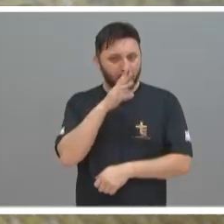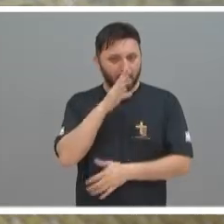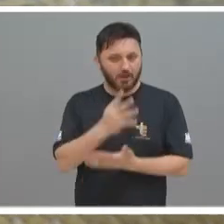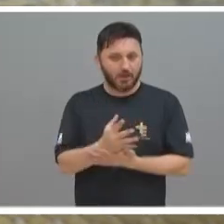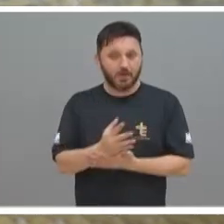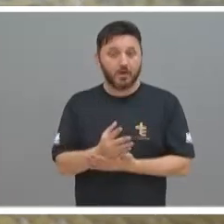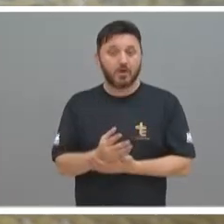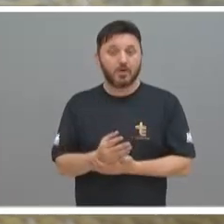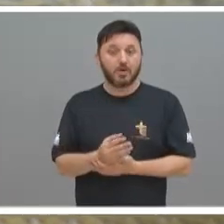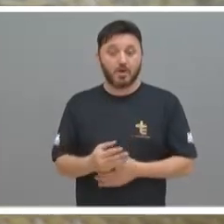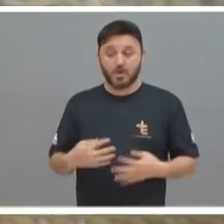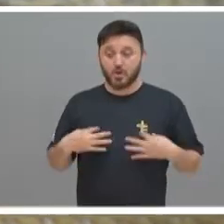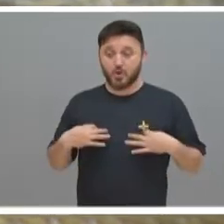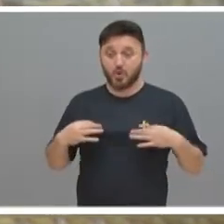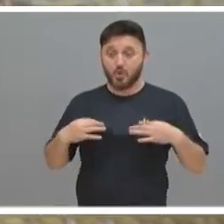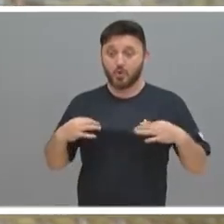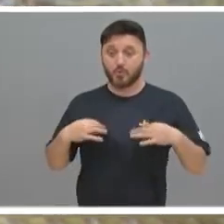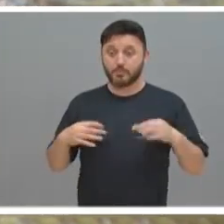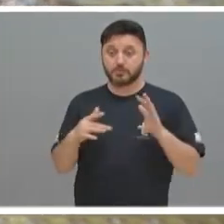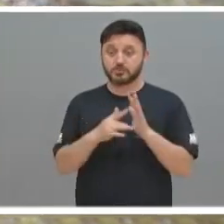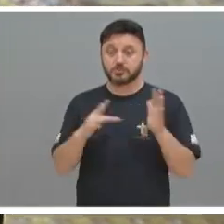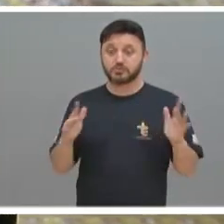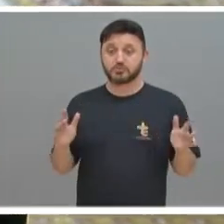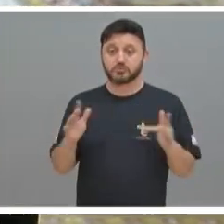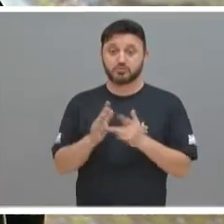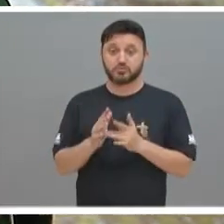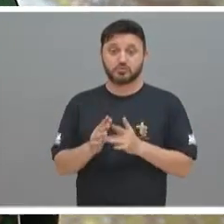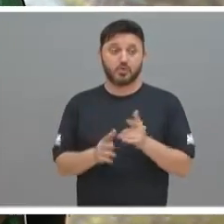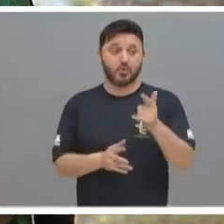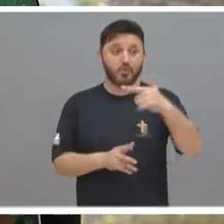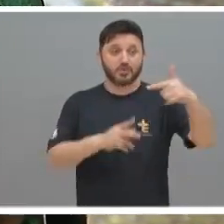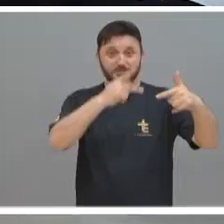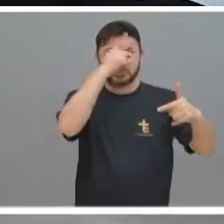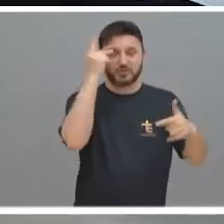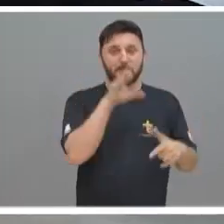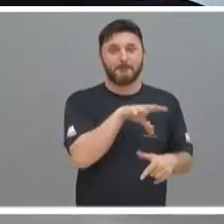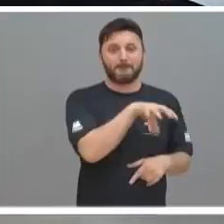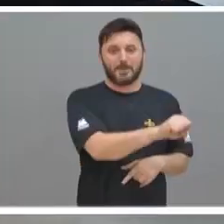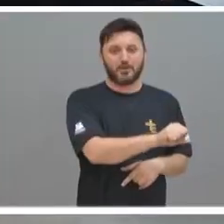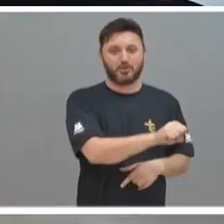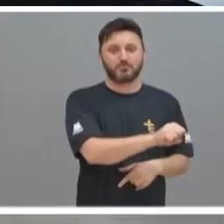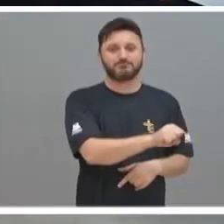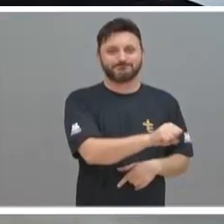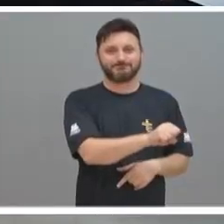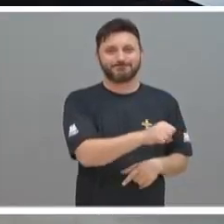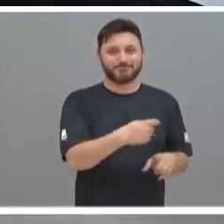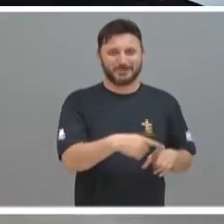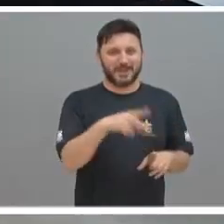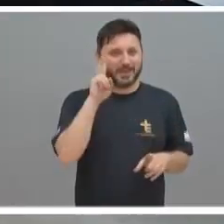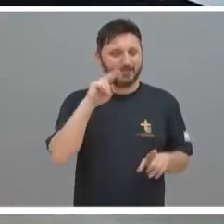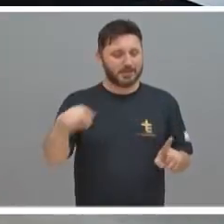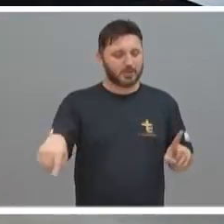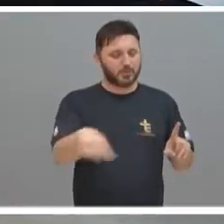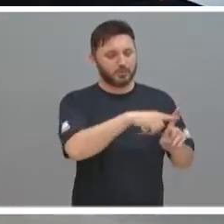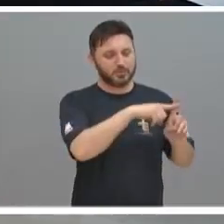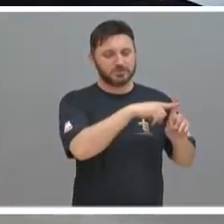até as roupas de Jesus serviram para outros na cruz.